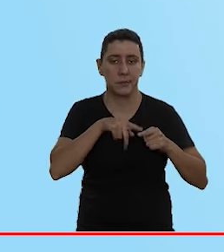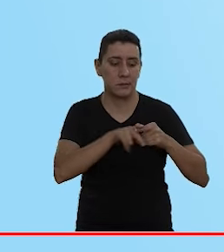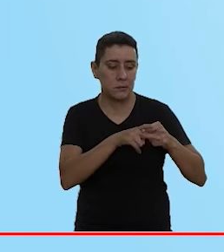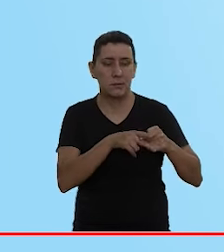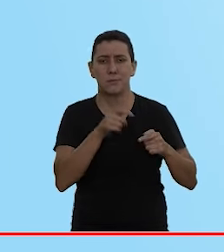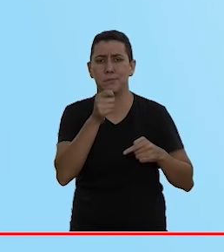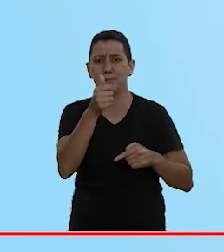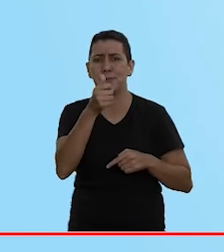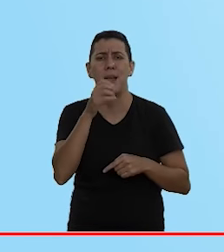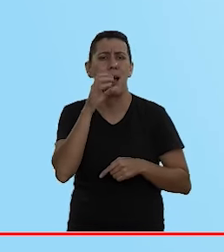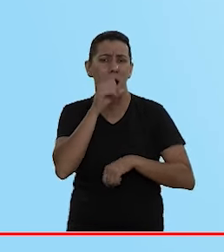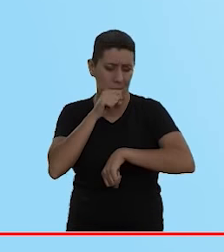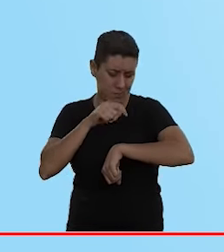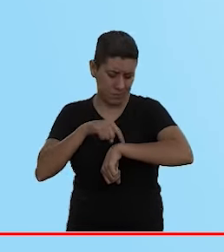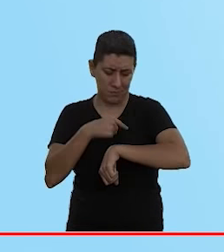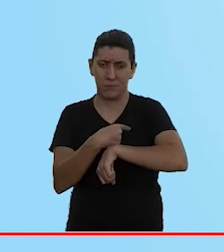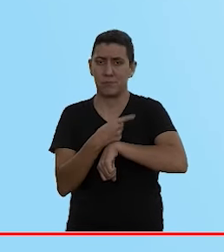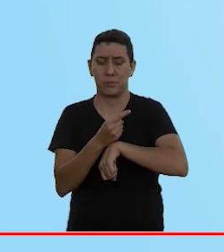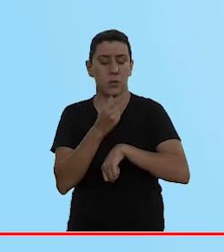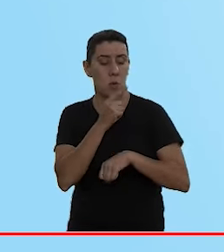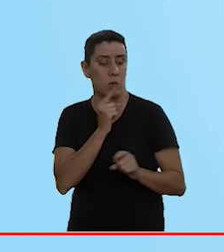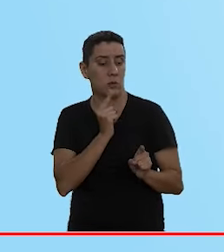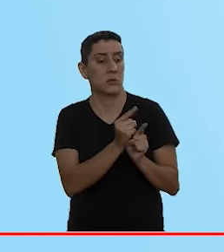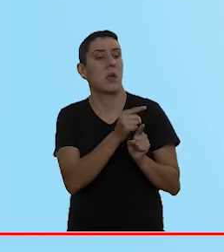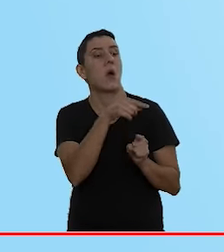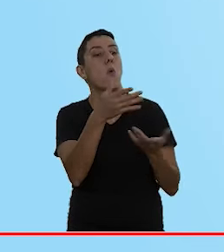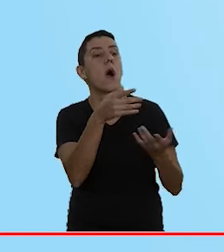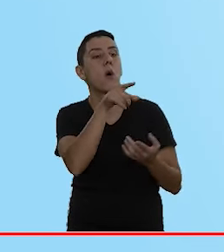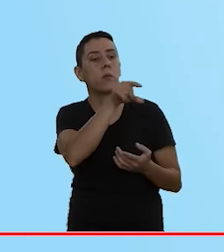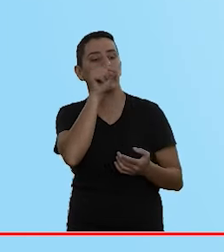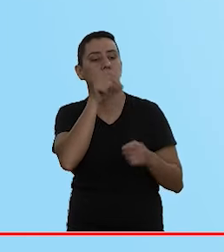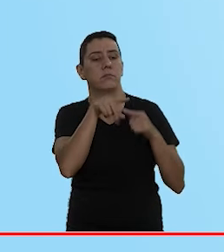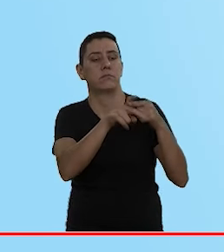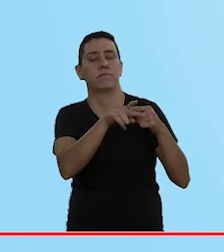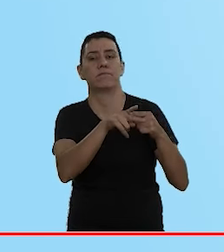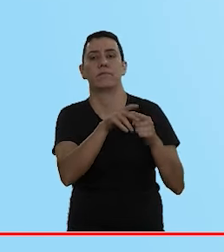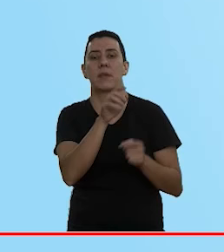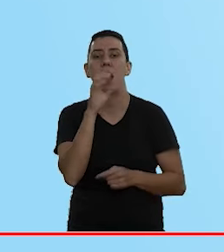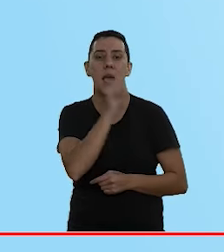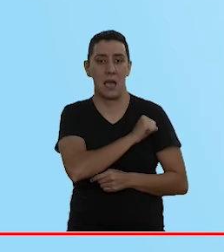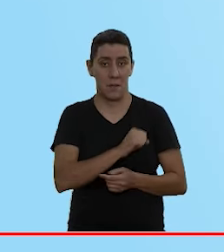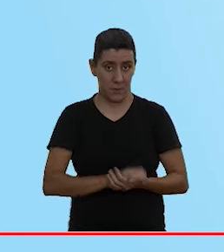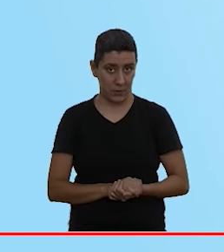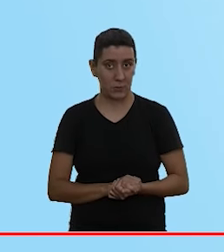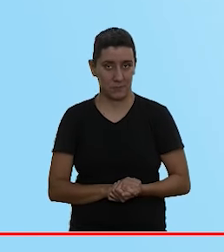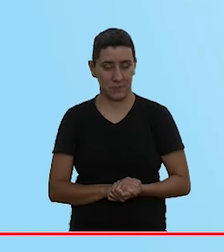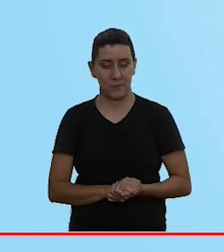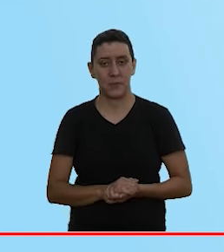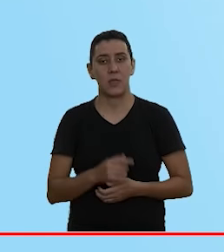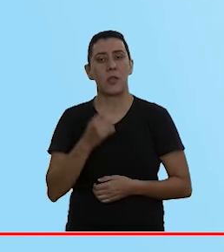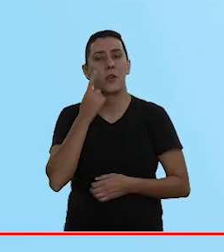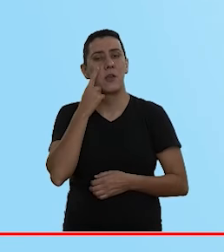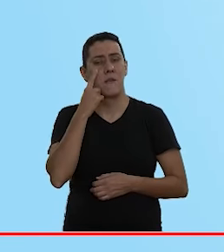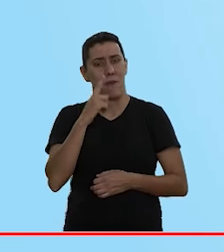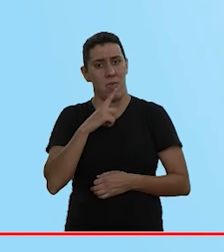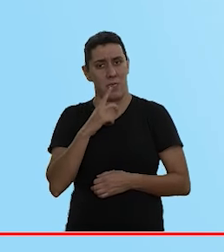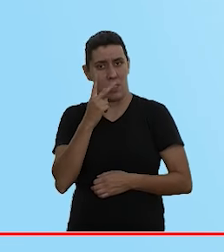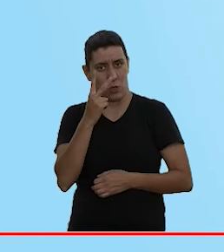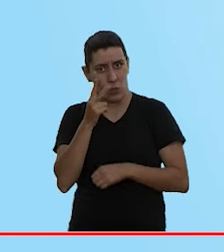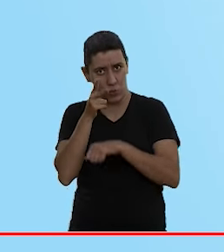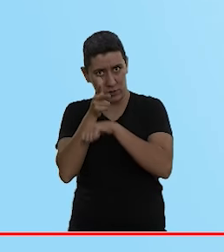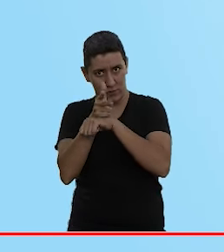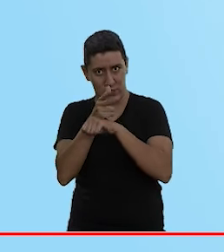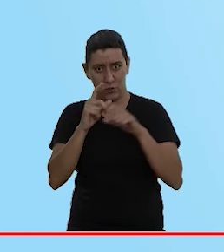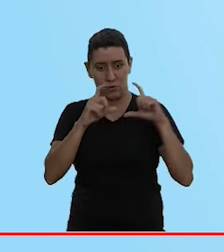extinguir esse arco elétrico, isso é importantíssimo. Aqui nesse vídeo da esquerda a gente mostra a ocorrência de um arco elétrico,